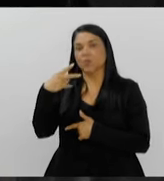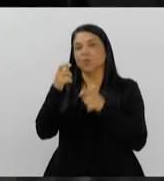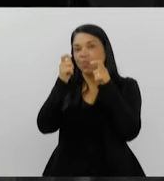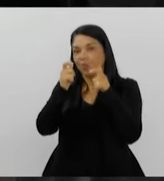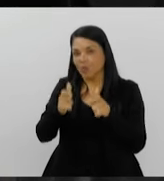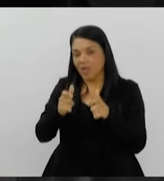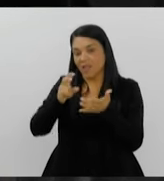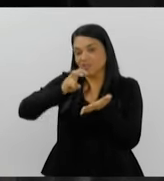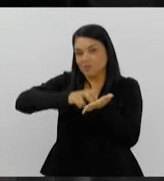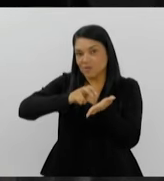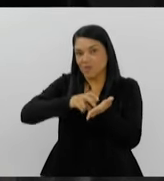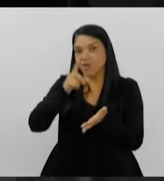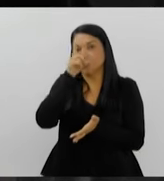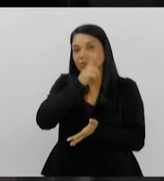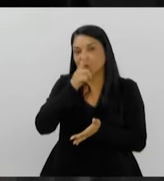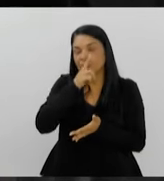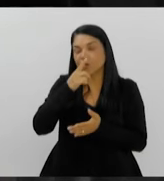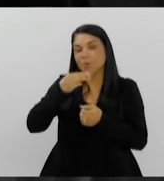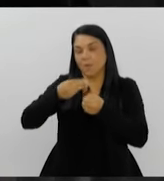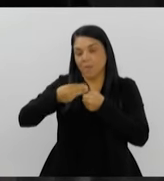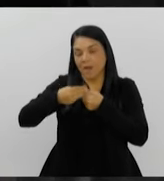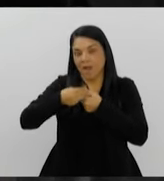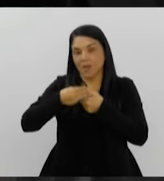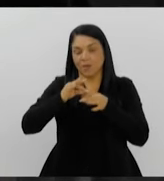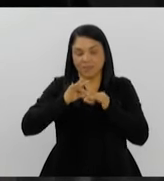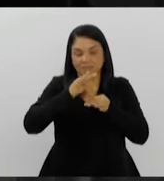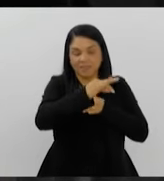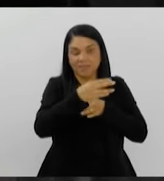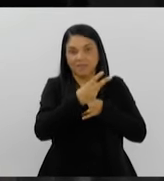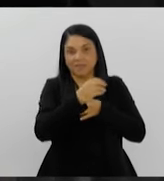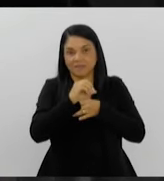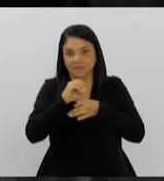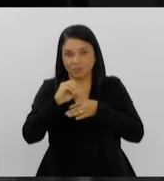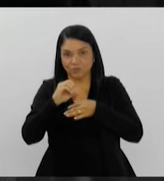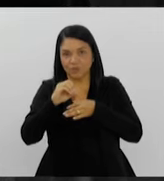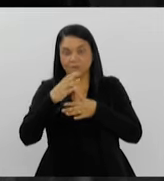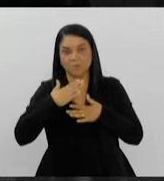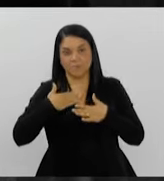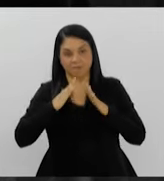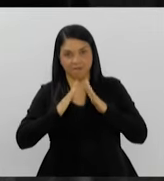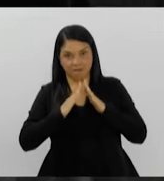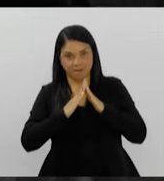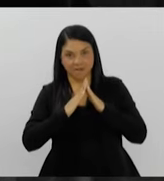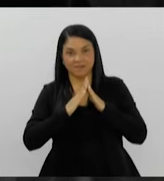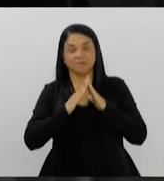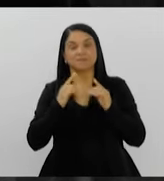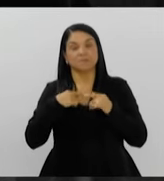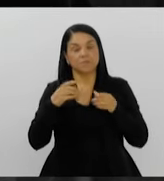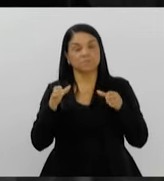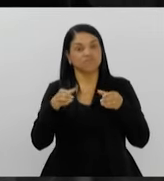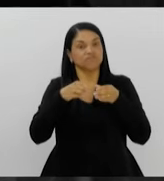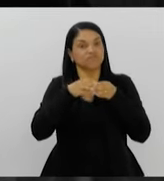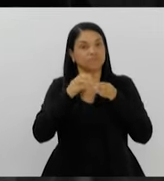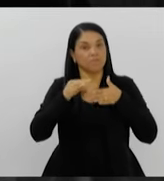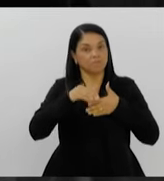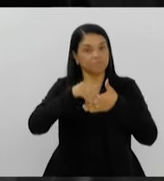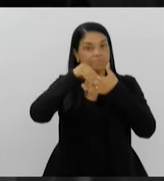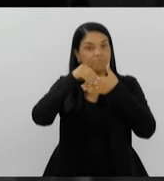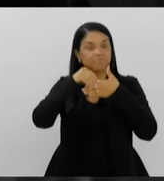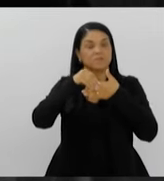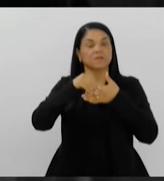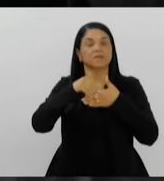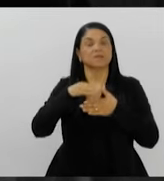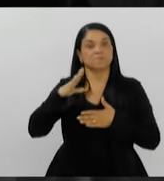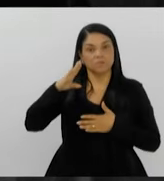no nosso bairro a 300 m da minha casa supostamente com uma militância bolsonarista sabia que encontraria apoiadores do presidente